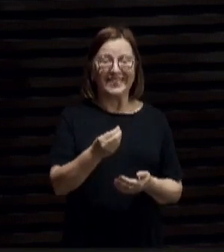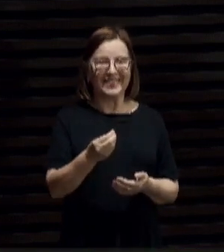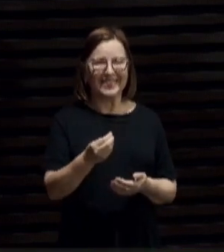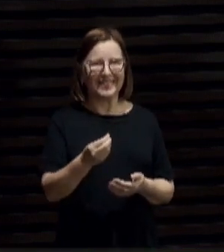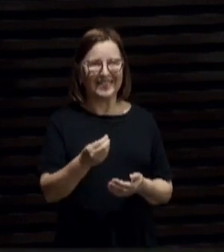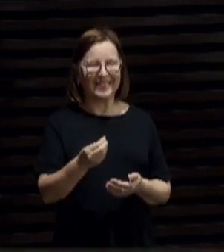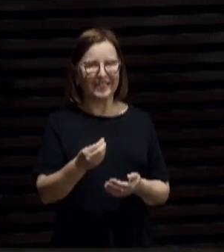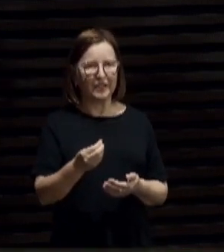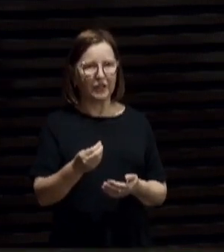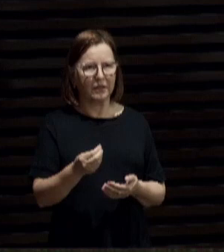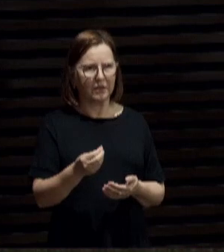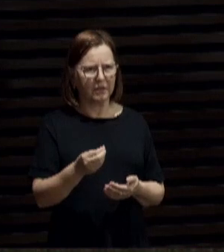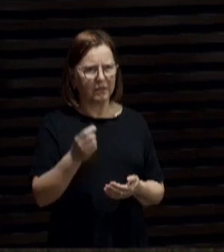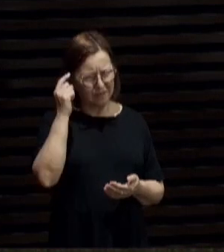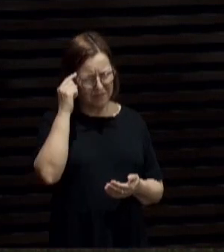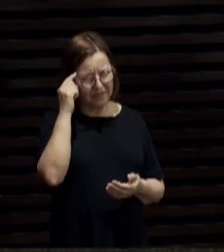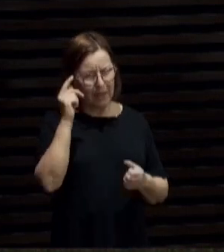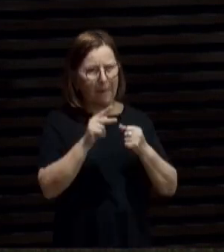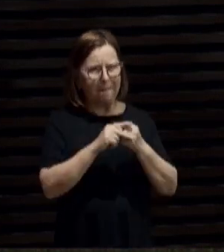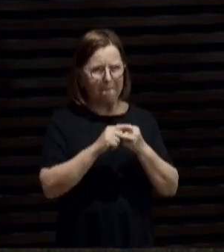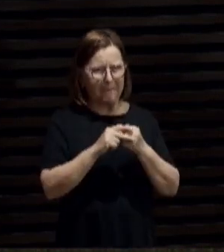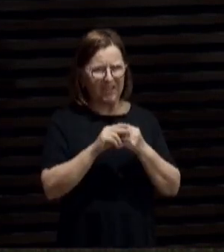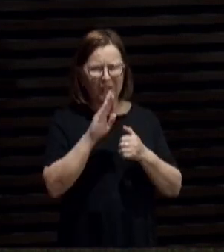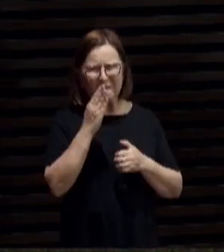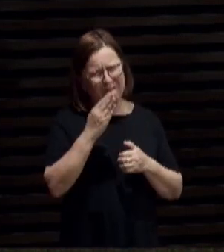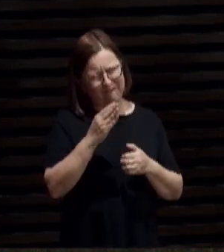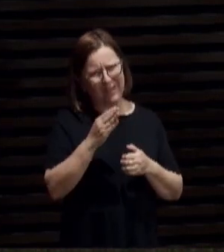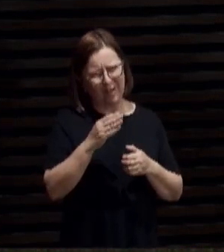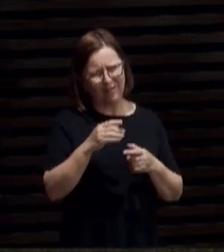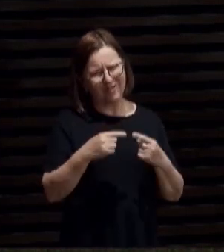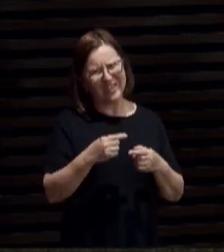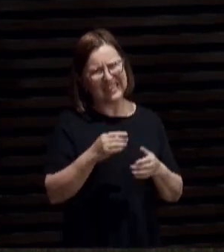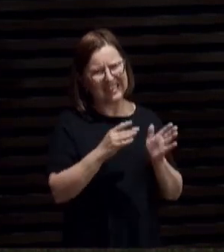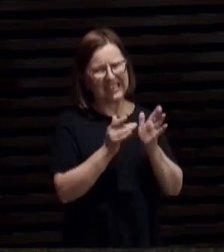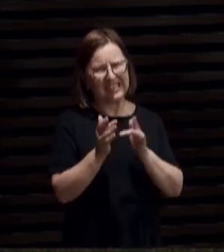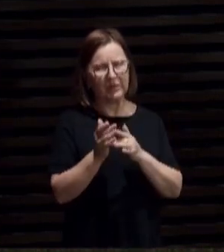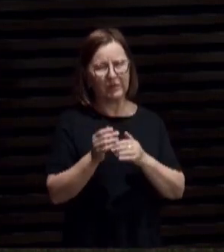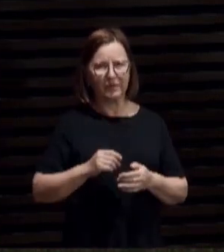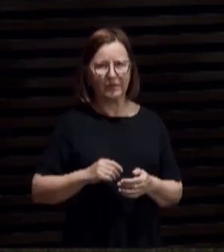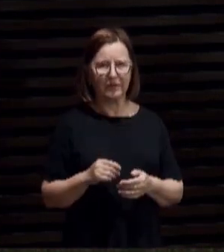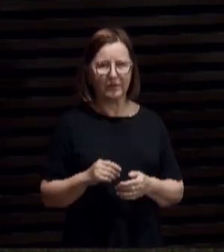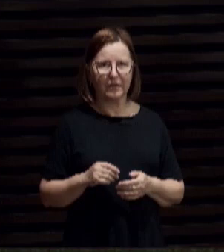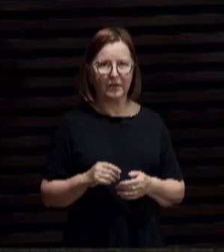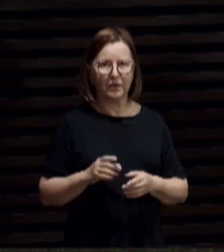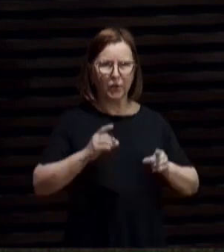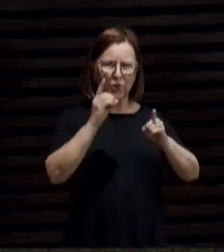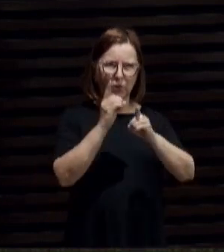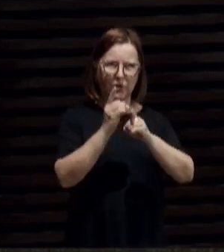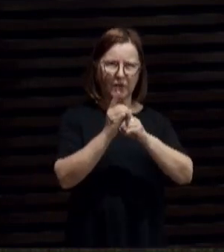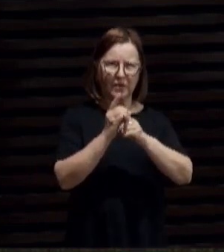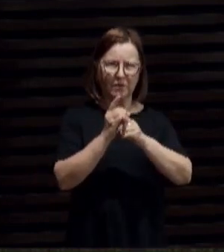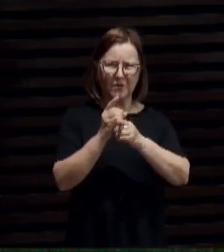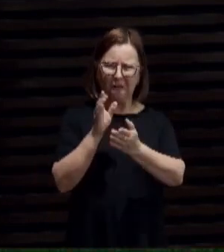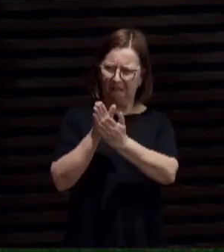Pensa, Pedro negou Jesus, os outros, nenhum estiveram junto do momento